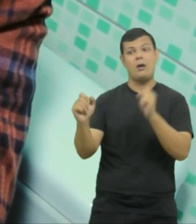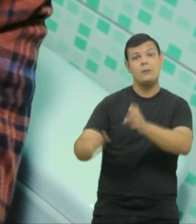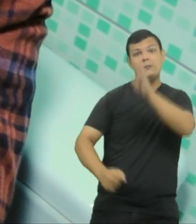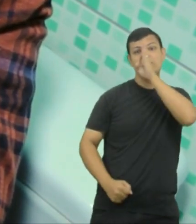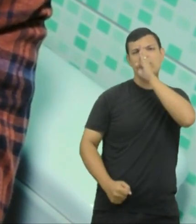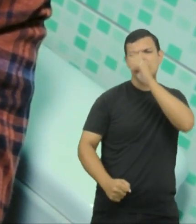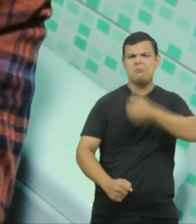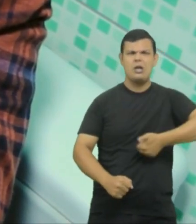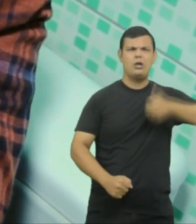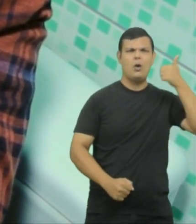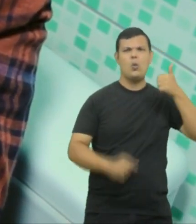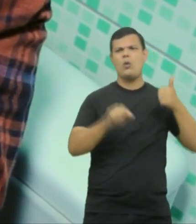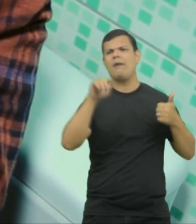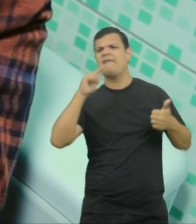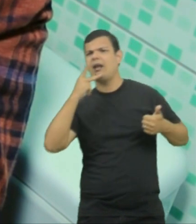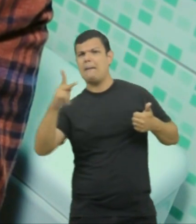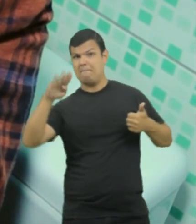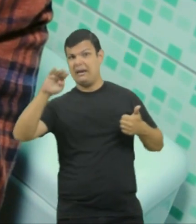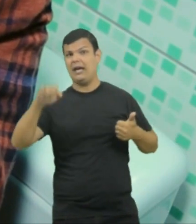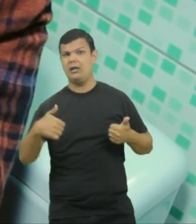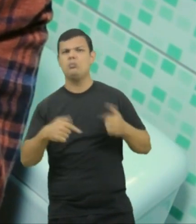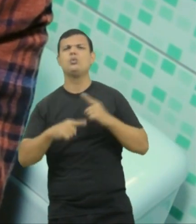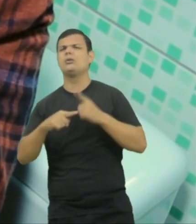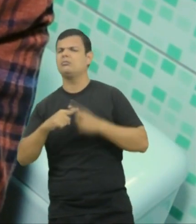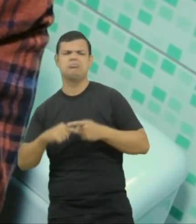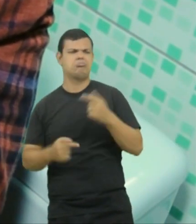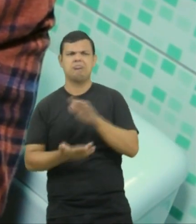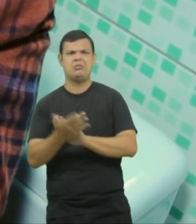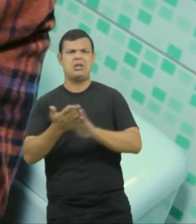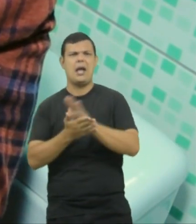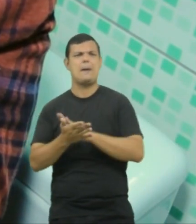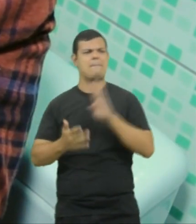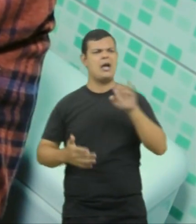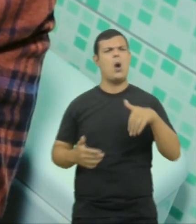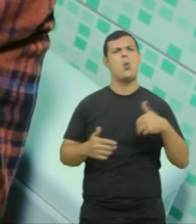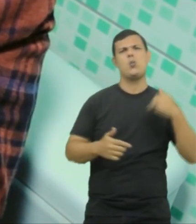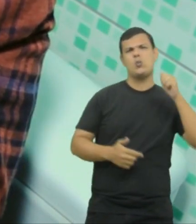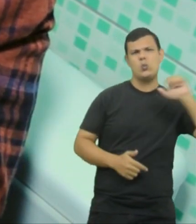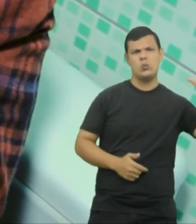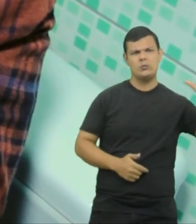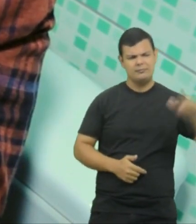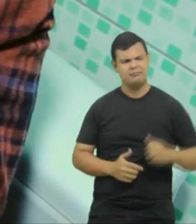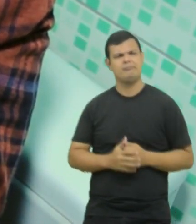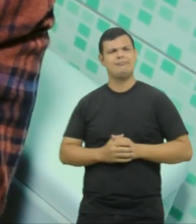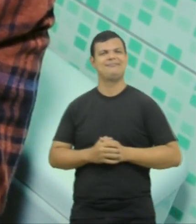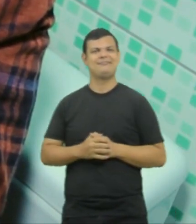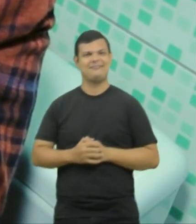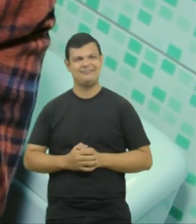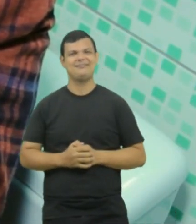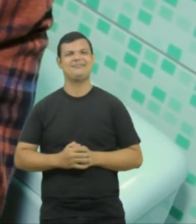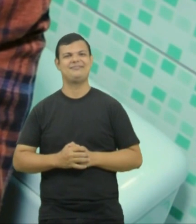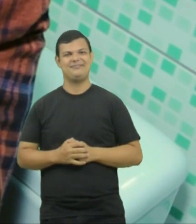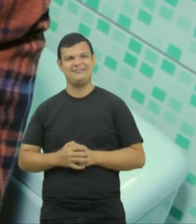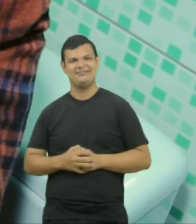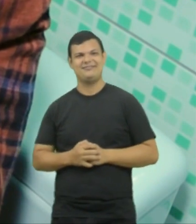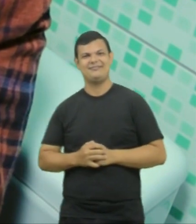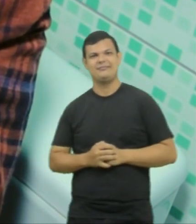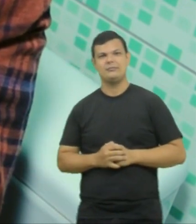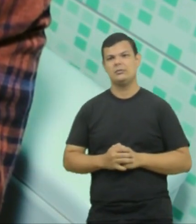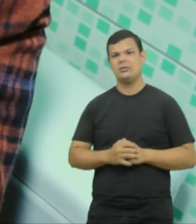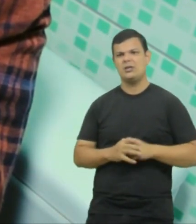bom sujeito, eu tô esperto em quem mandou ter má reputação. E eu vou apontando